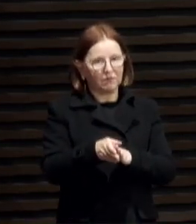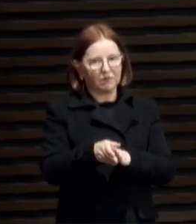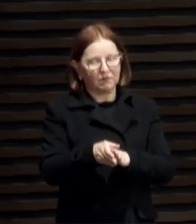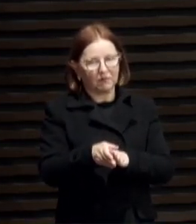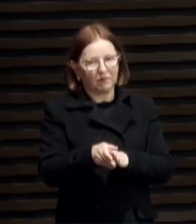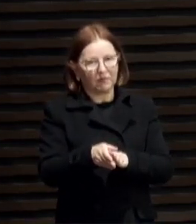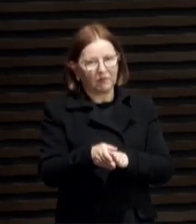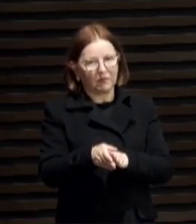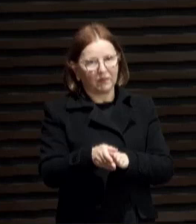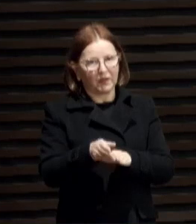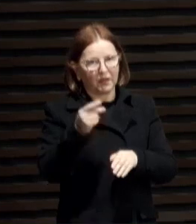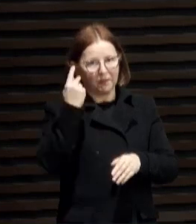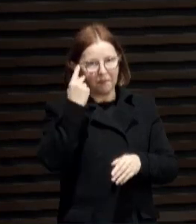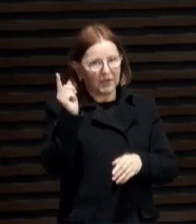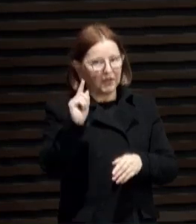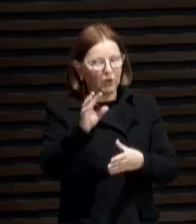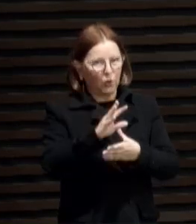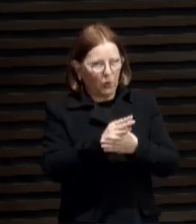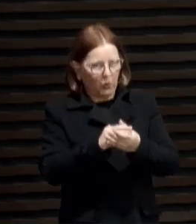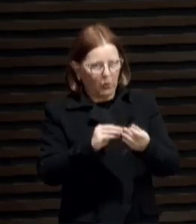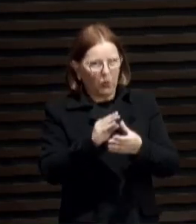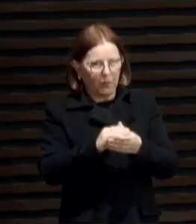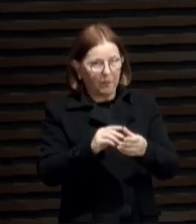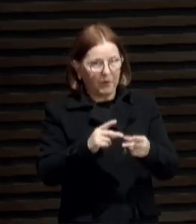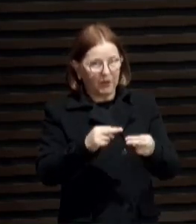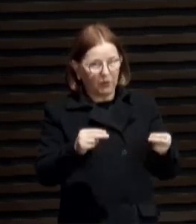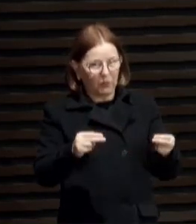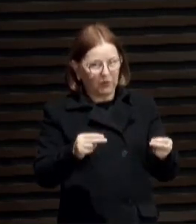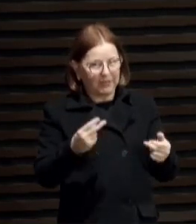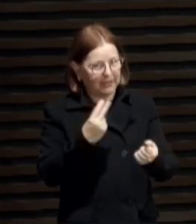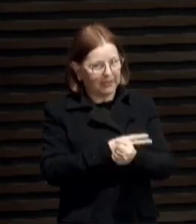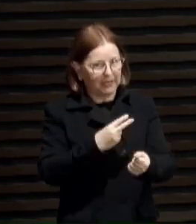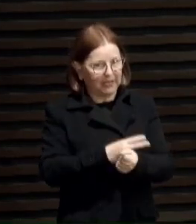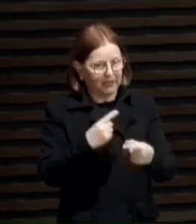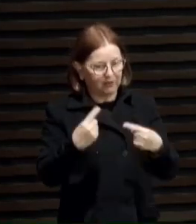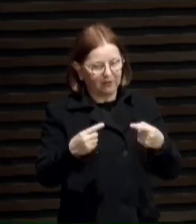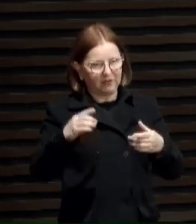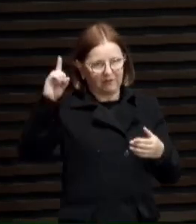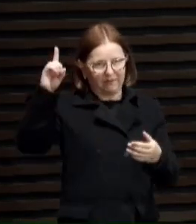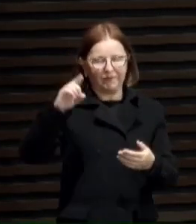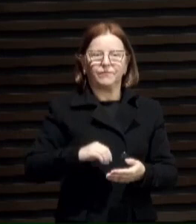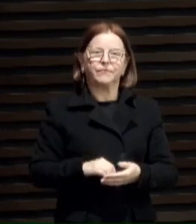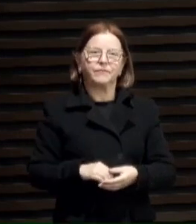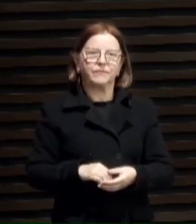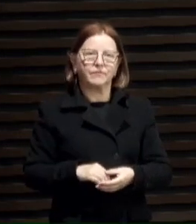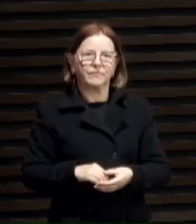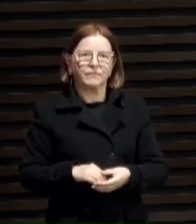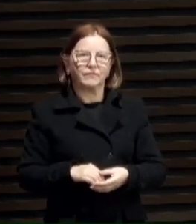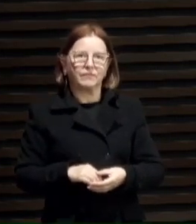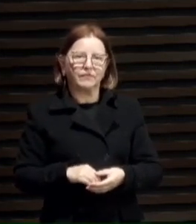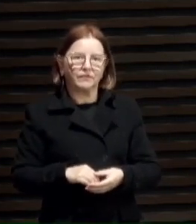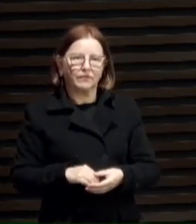a esse tipo de comportamento, a esse tipo de relacionamento com Deus. Além disso, ele ainda